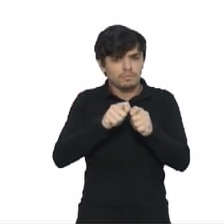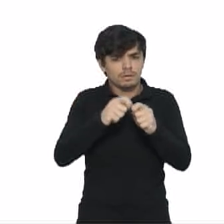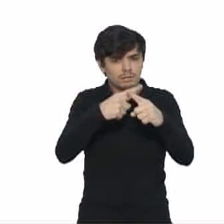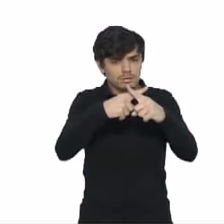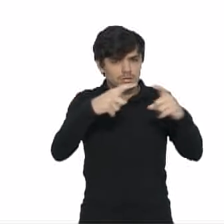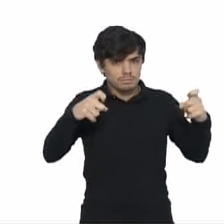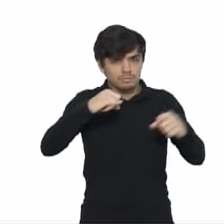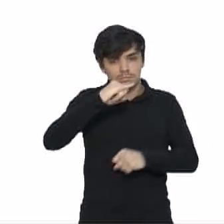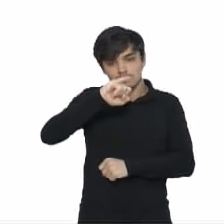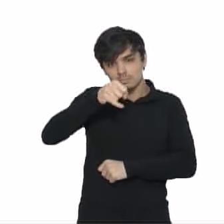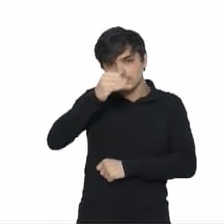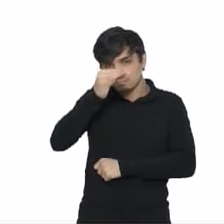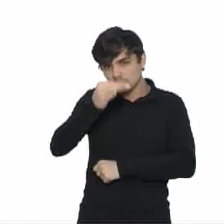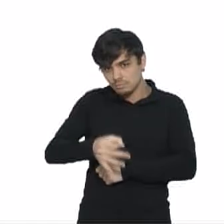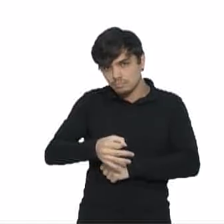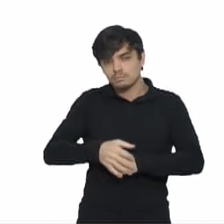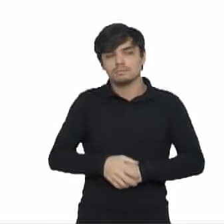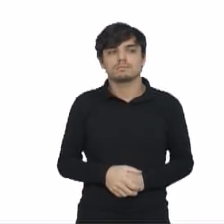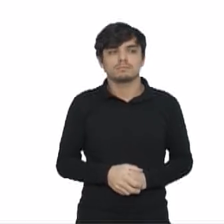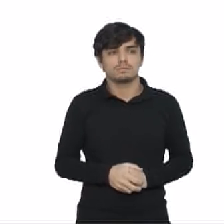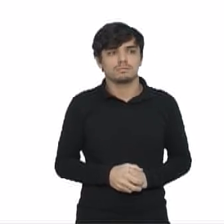ciência jurídica, tá ok?